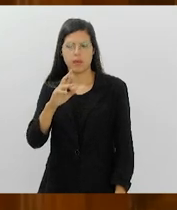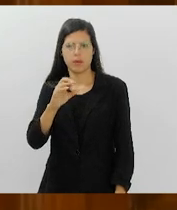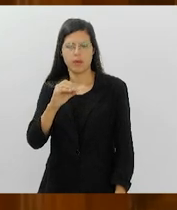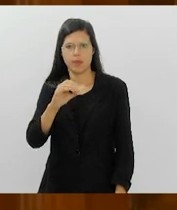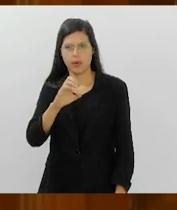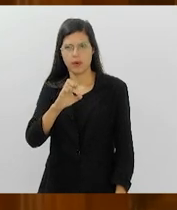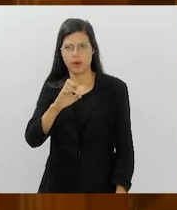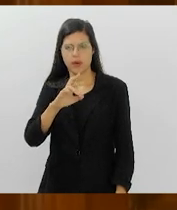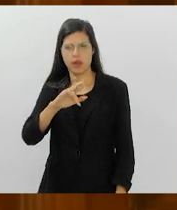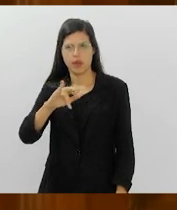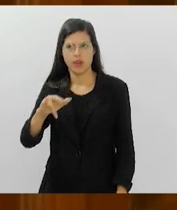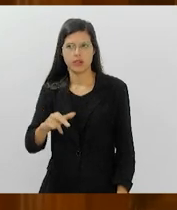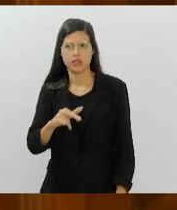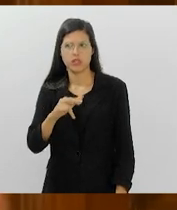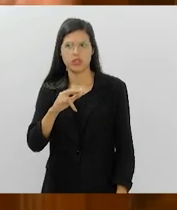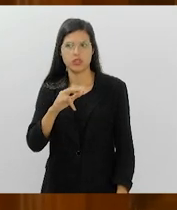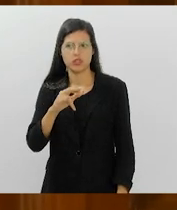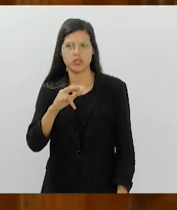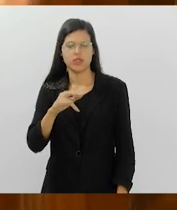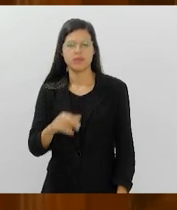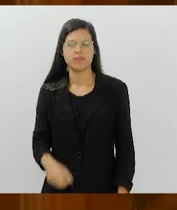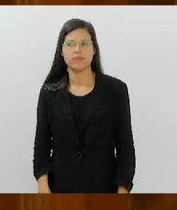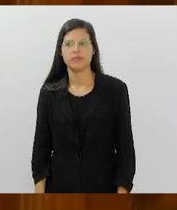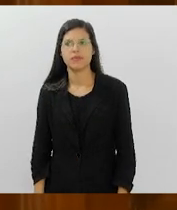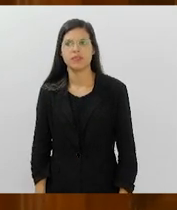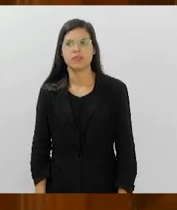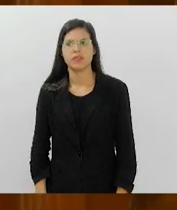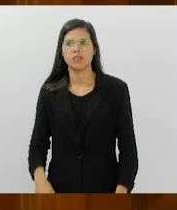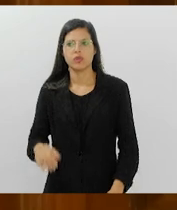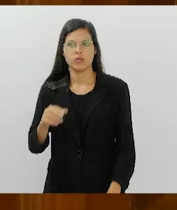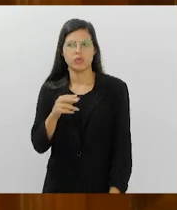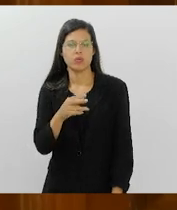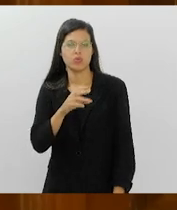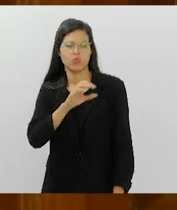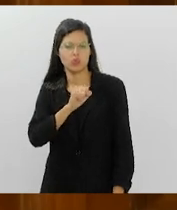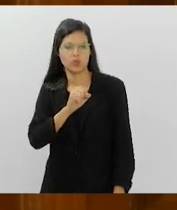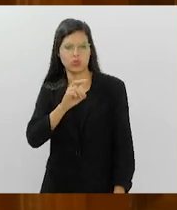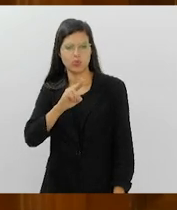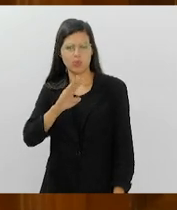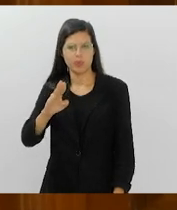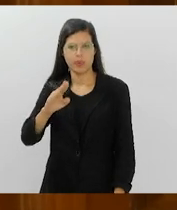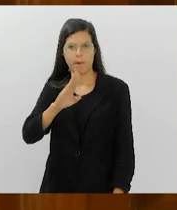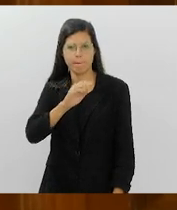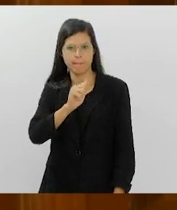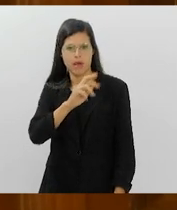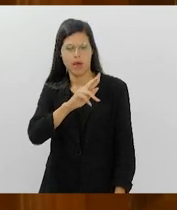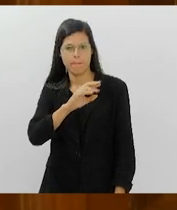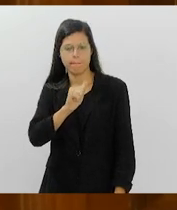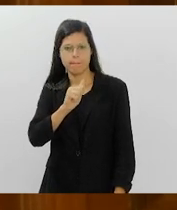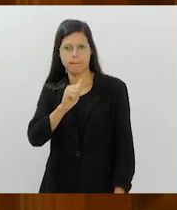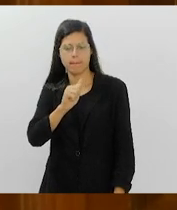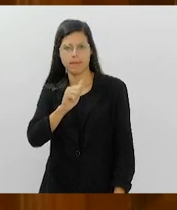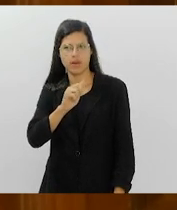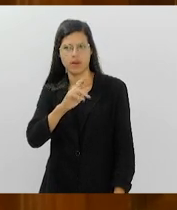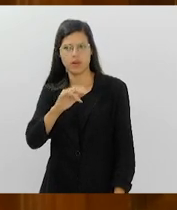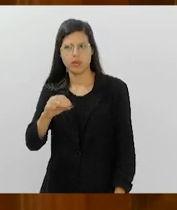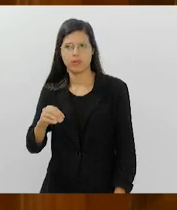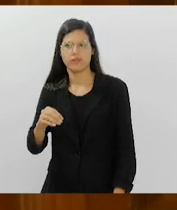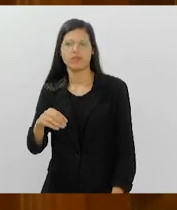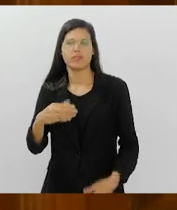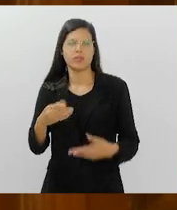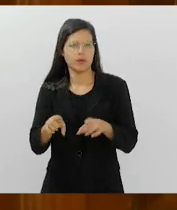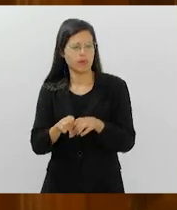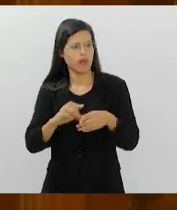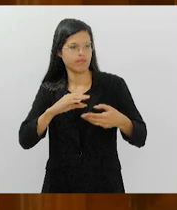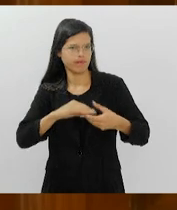querida Patrulha Escolar, em nome do Sub Barbalho, cumprimento todos, Aline, doutor